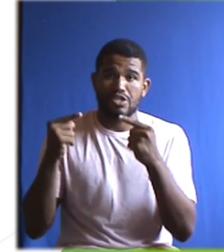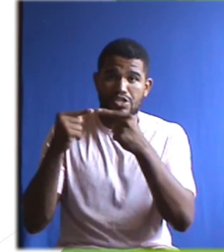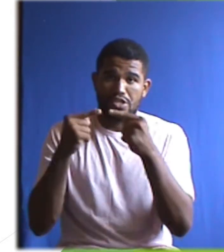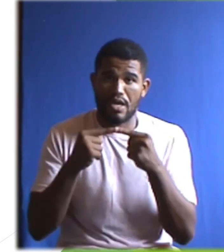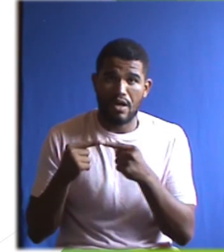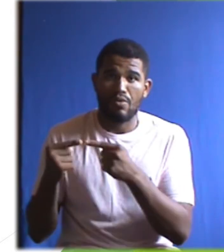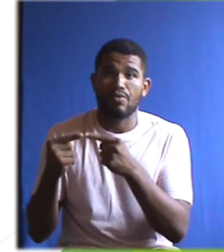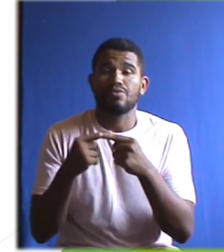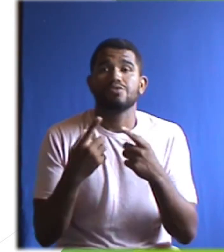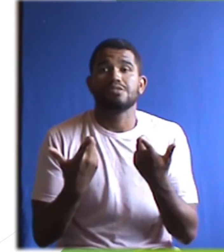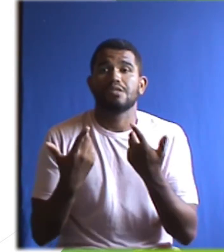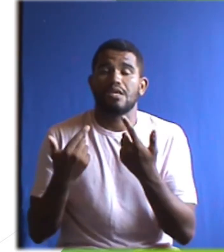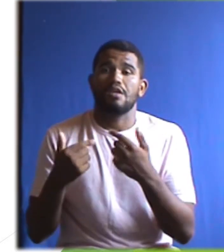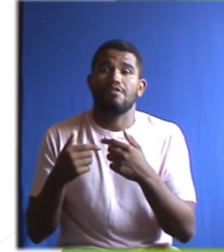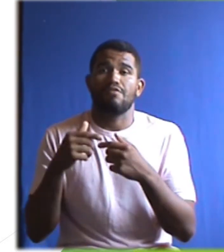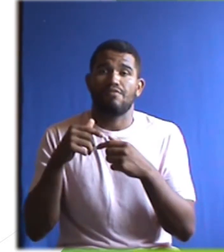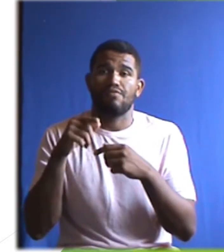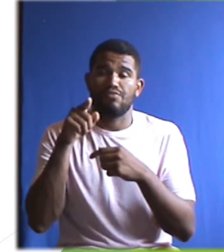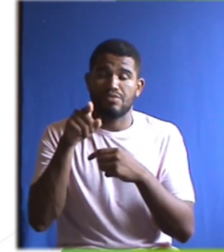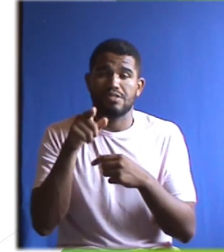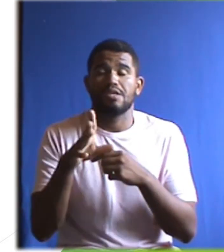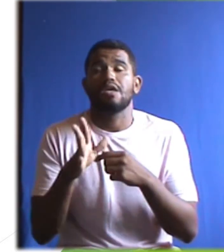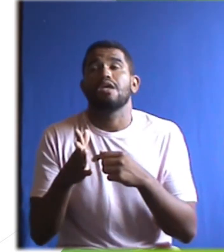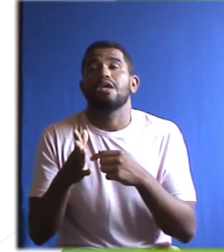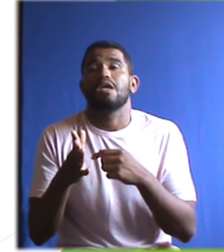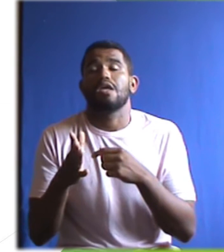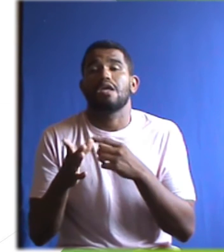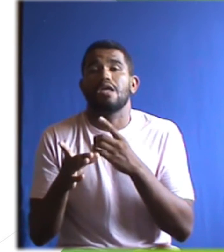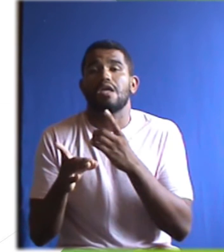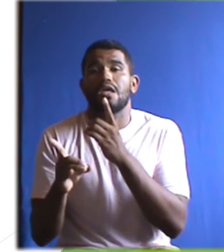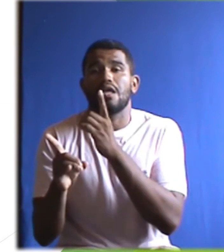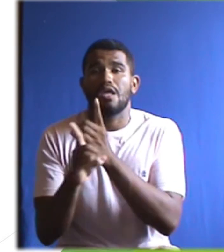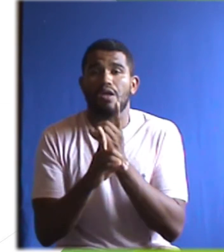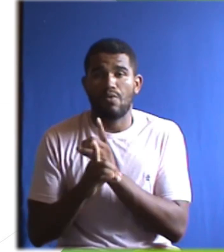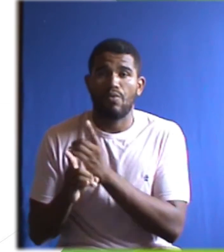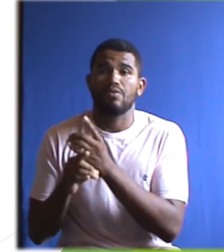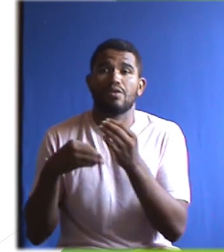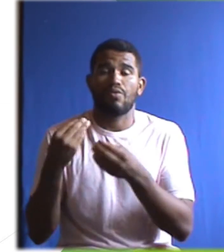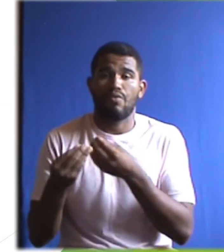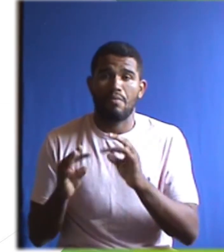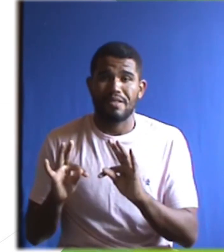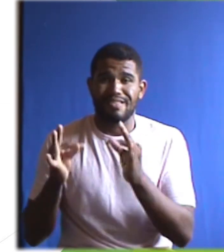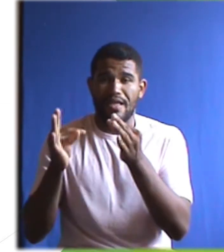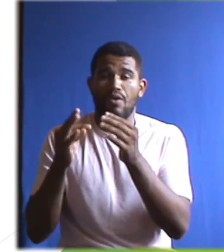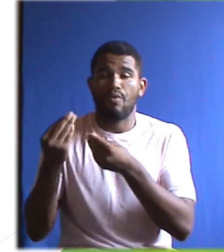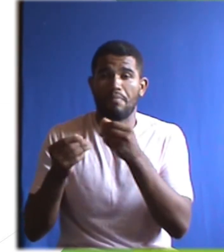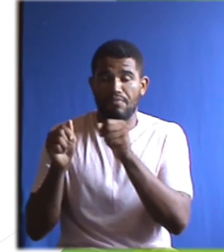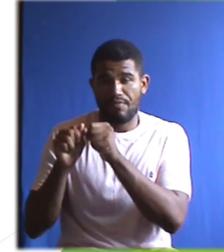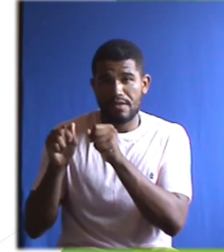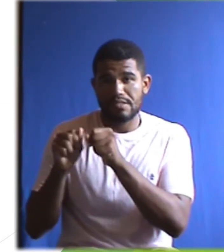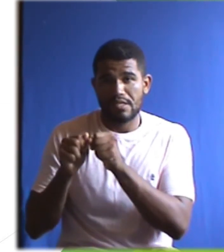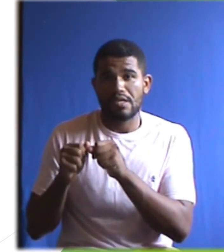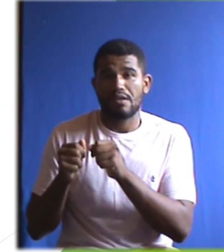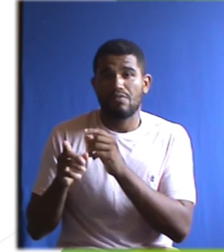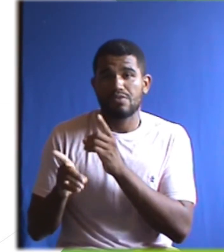técnicos têm um certo diálogo com o de outros professores, e você também encontra essa sua